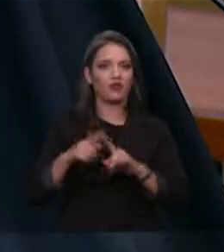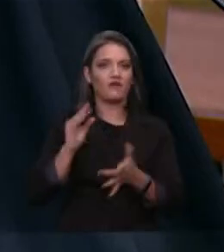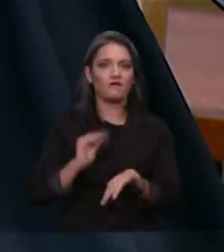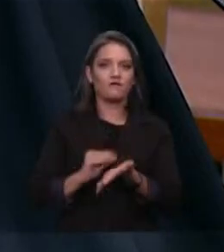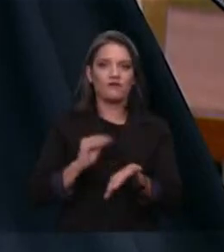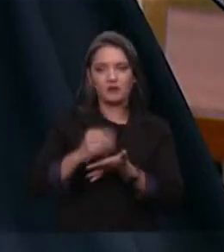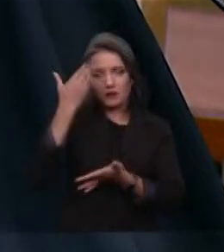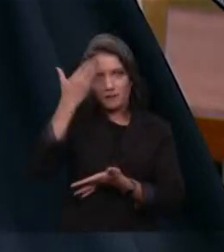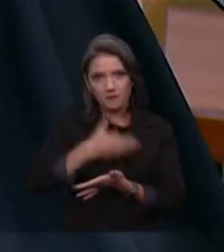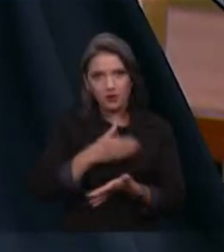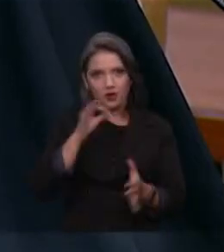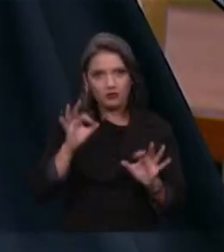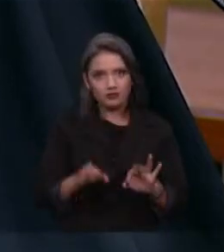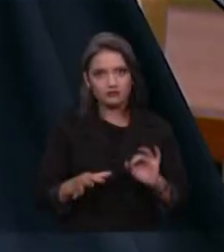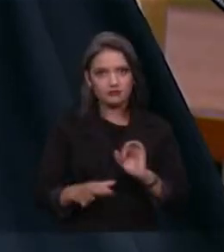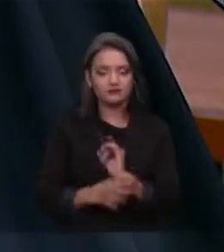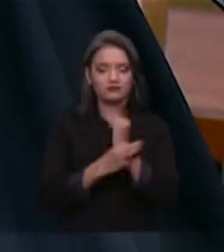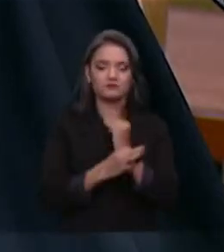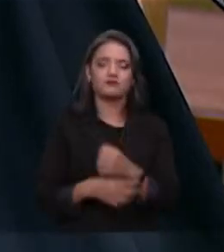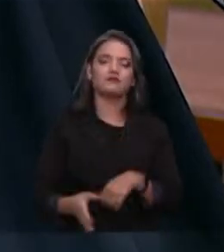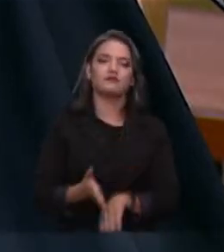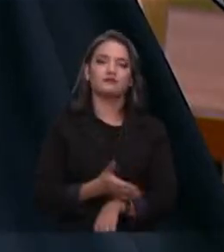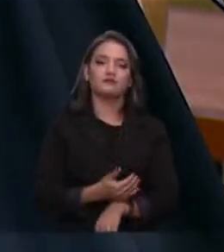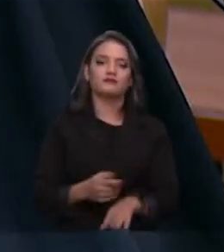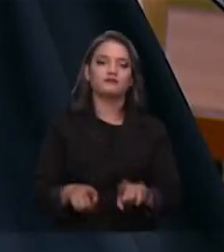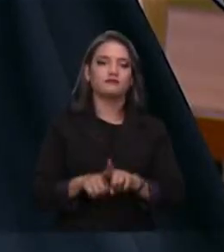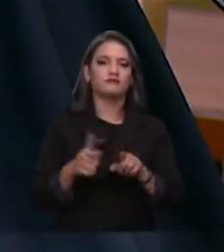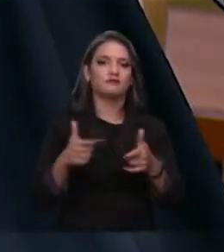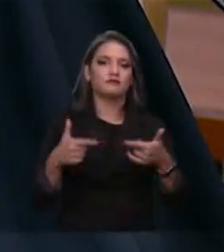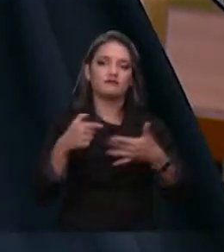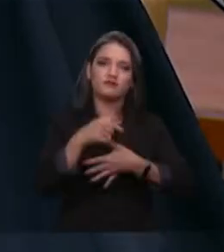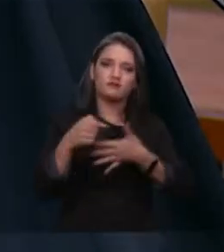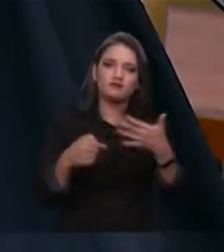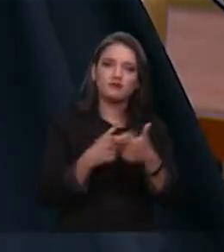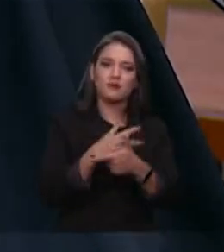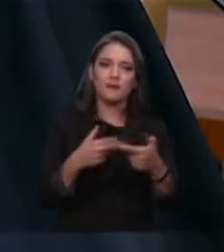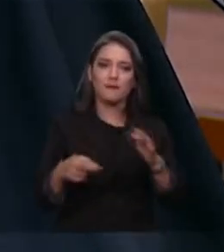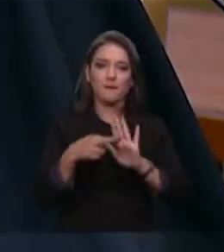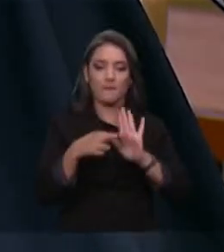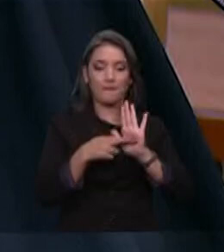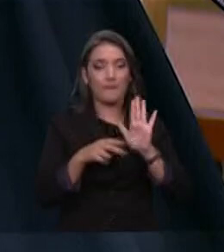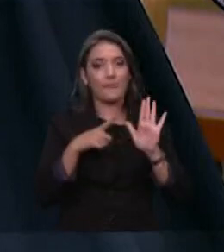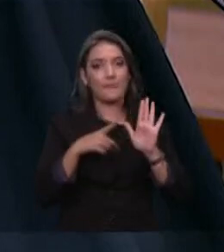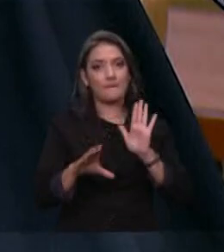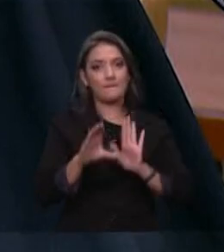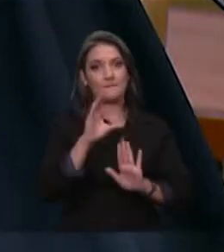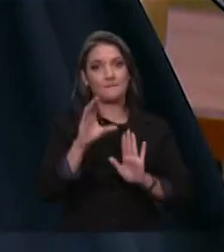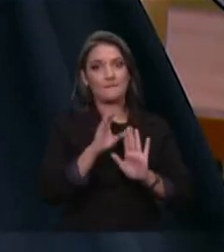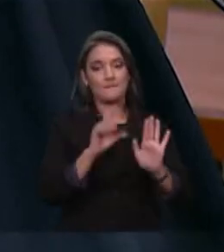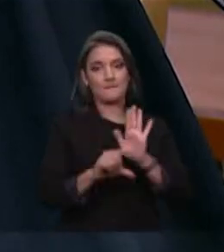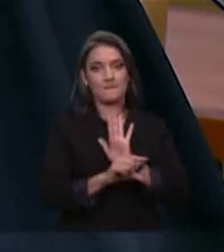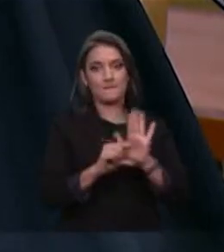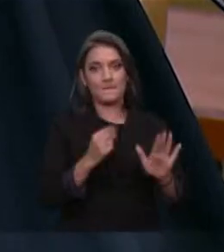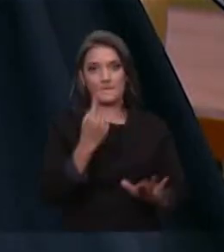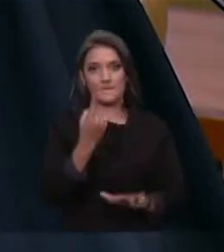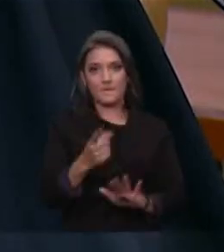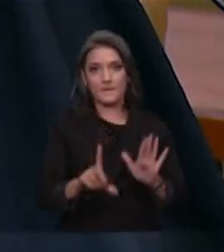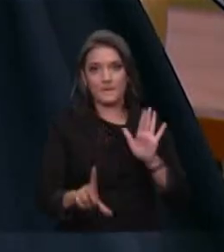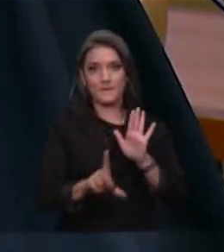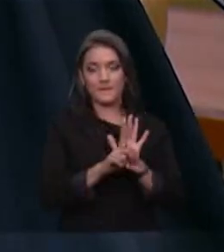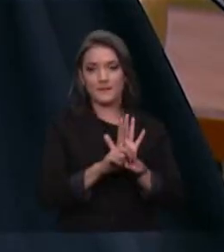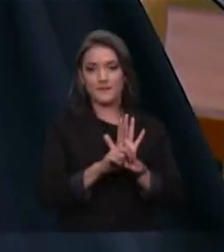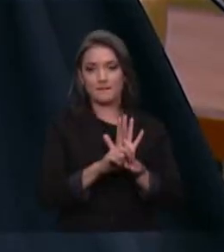da ocorrência do crime antecedente, esvazia-se a configuração do elemento normativo do tipo previsto no caput do parágrafo 1º da